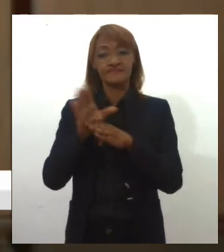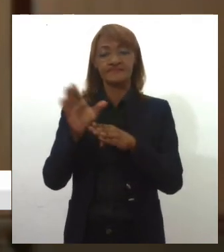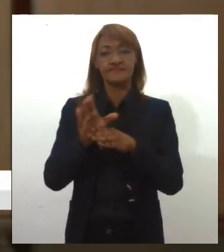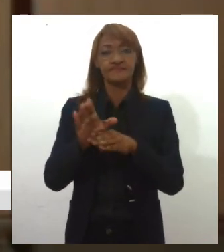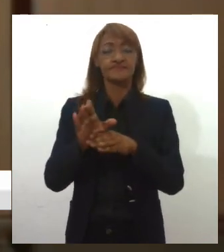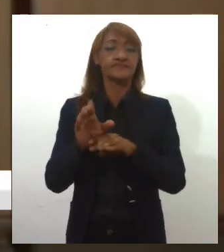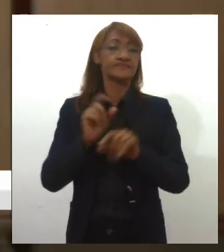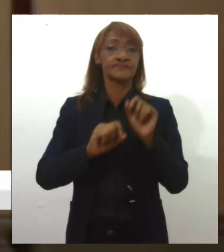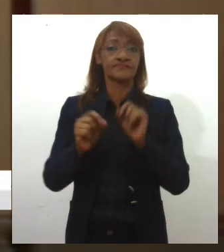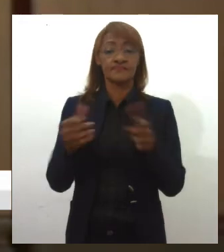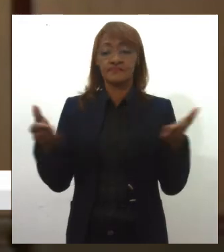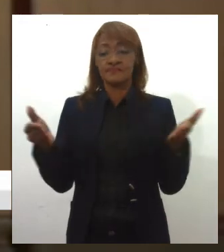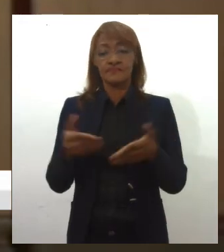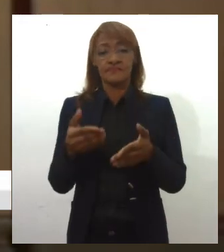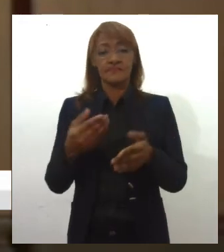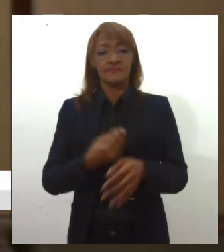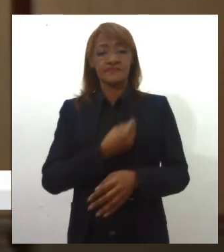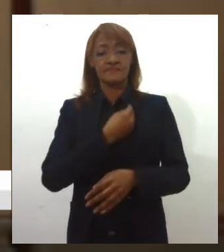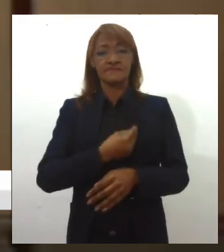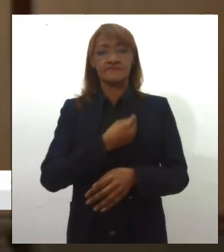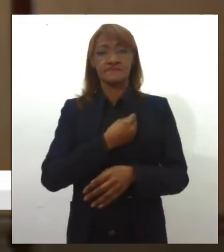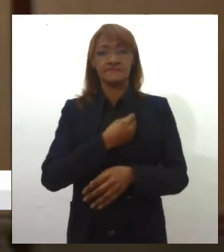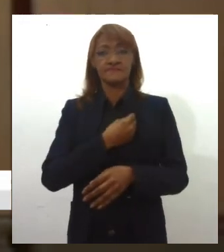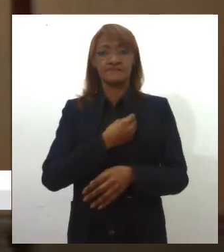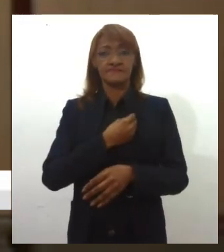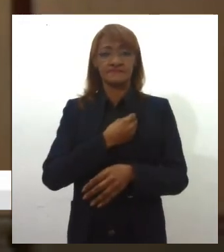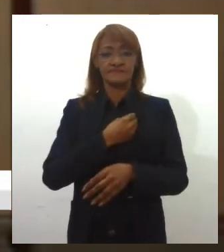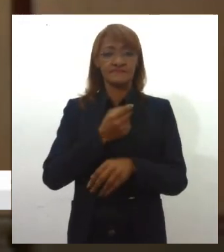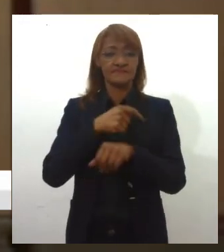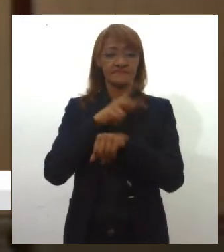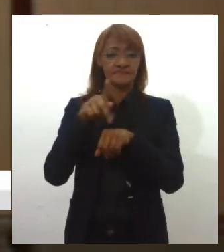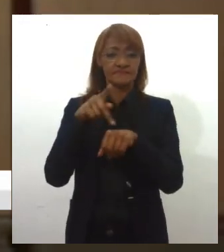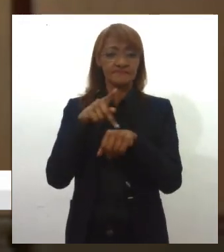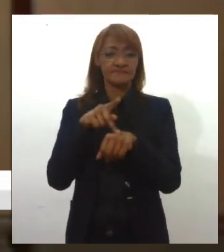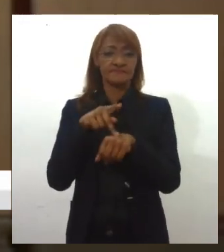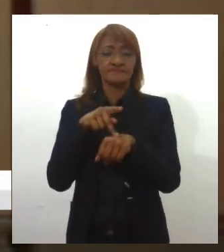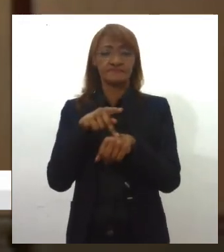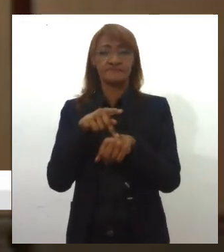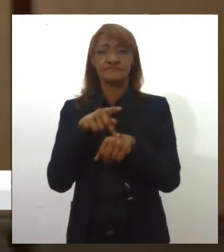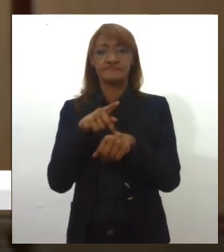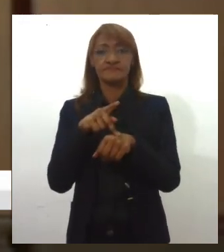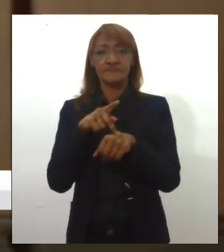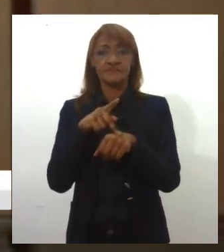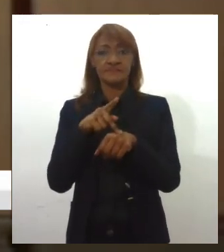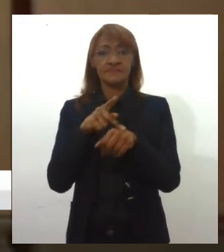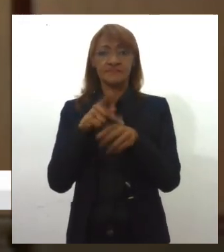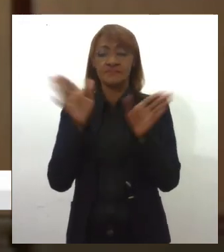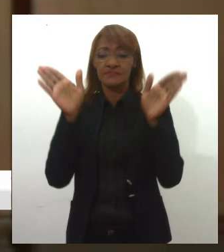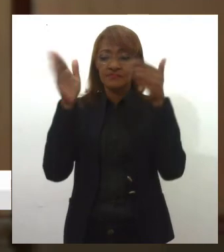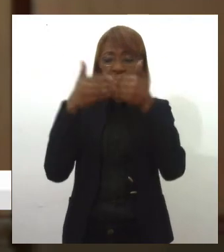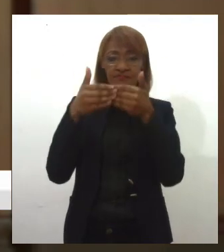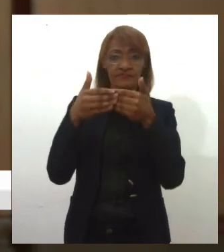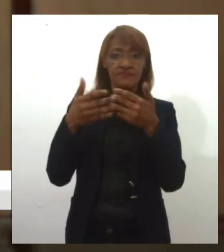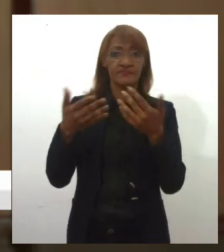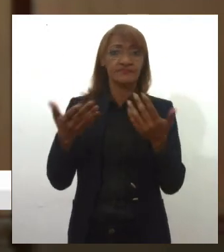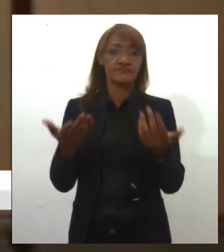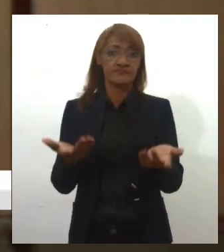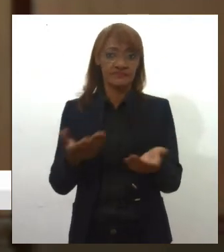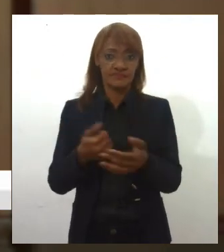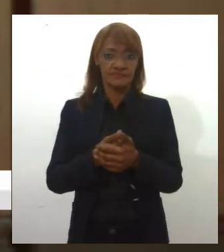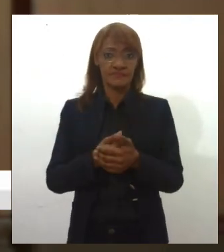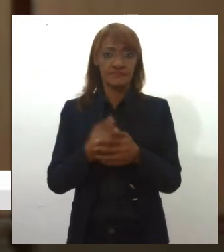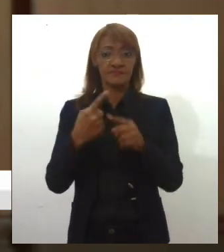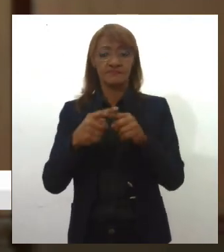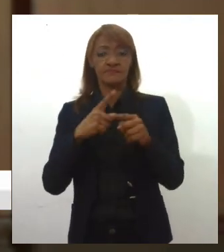país muito amarrado pela regulação, né, pela legislação. A